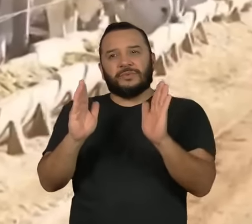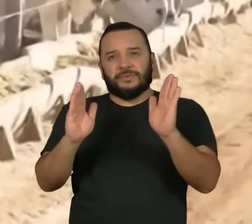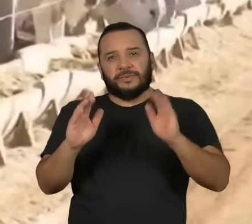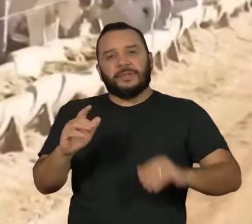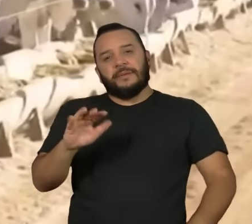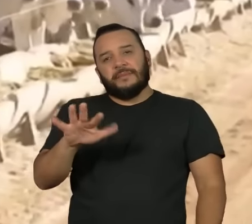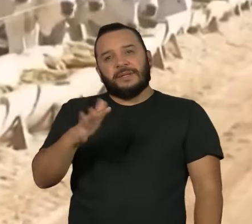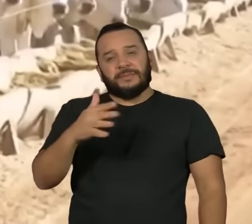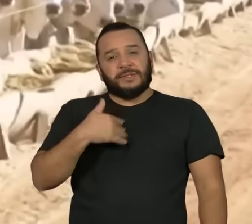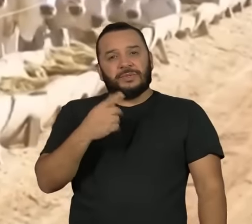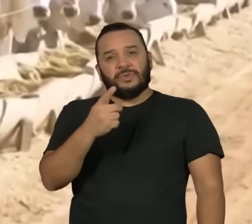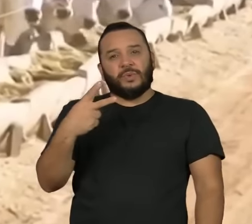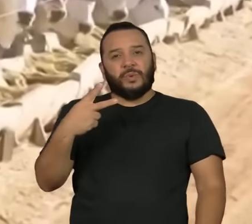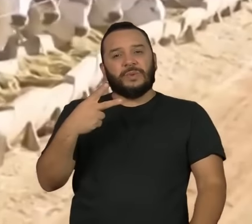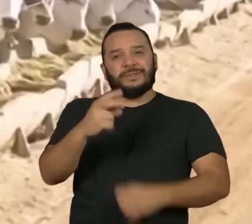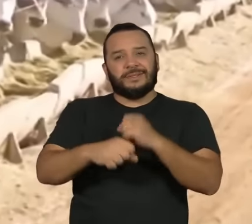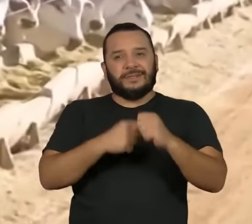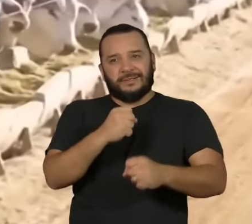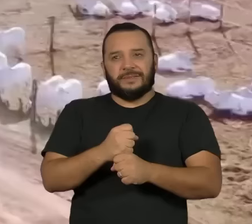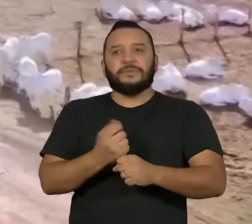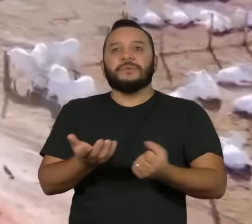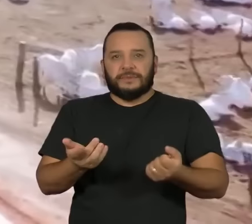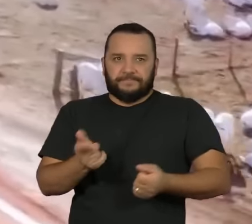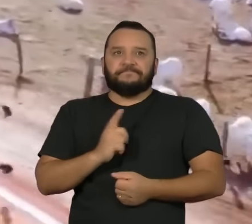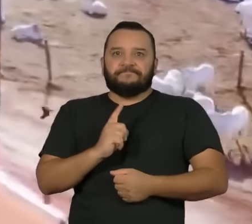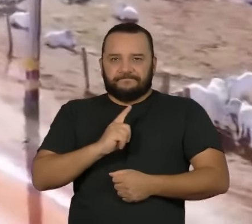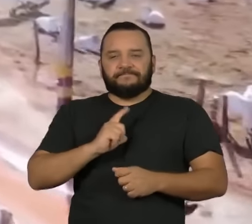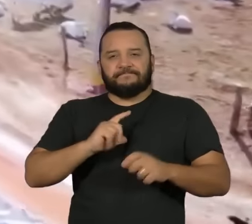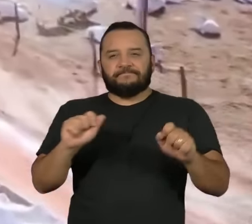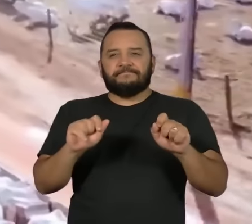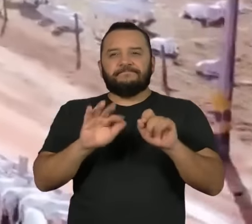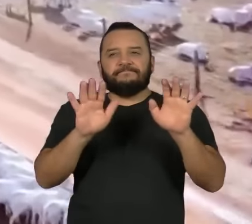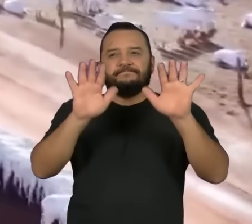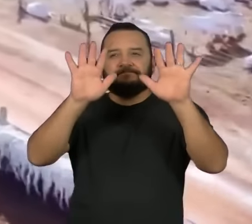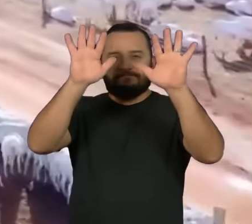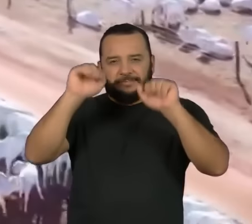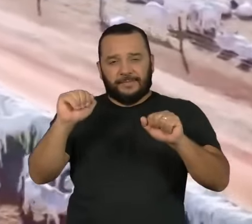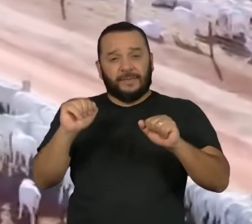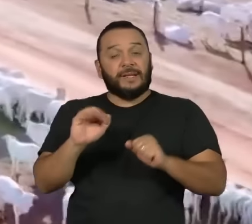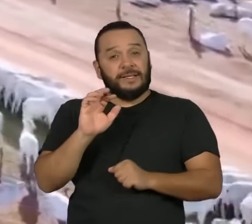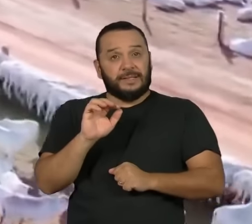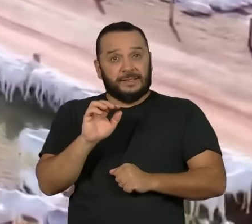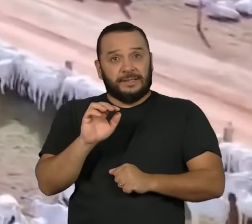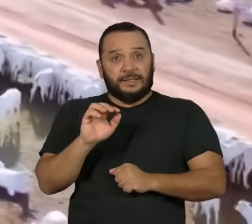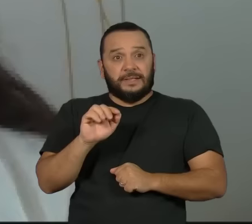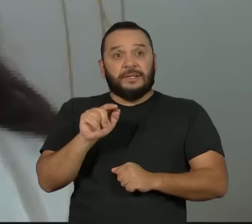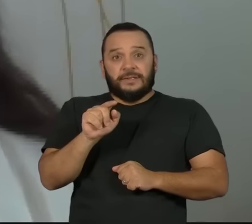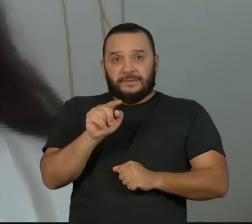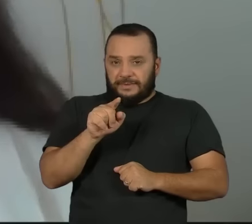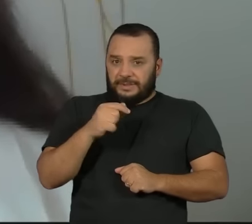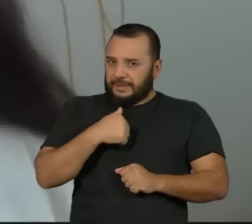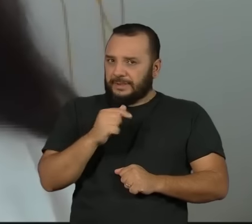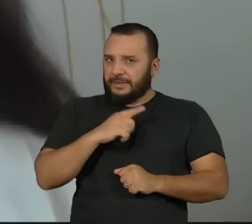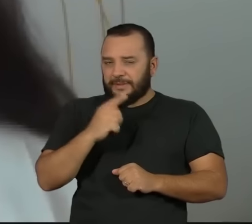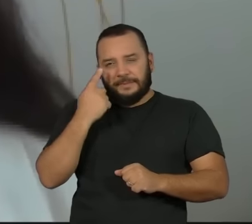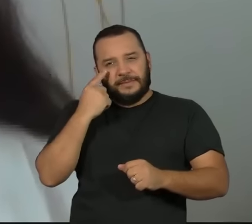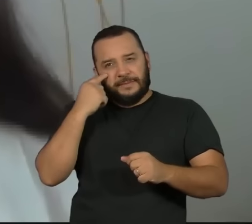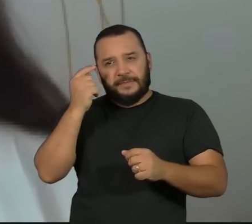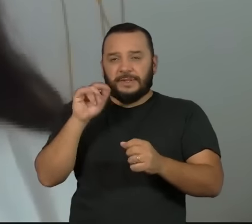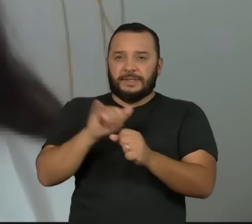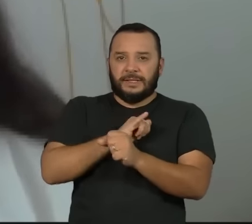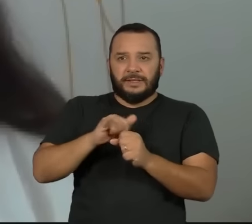média, 12 anos na atmosfera após ser emitido. Então ele é um gás que, quando a gente inclui estratégias de